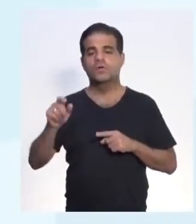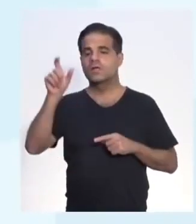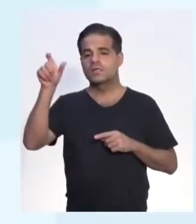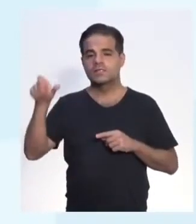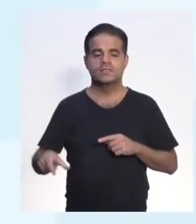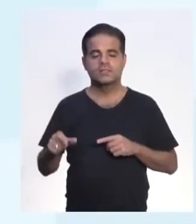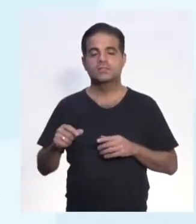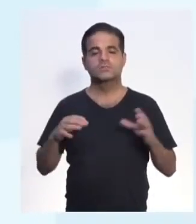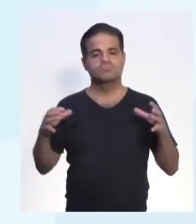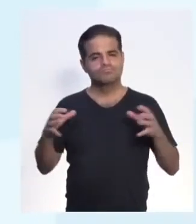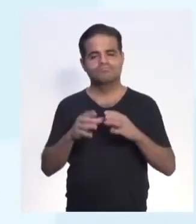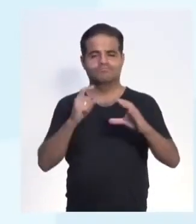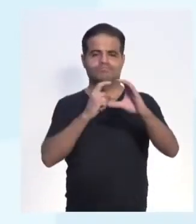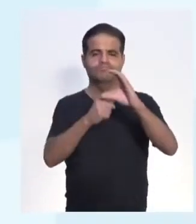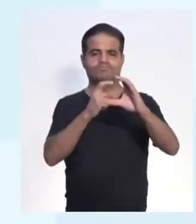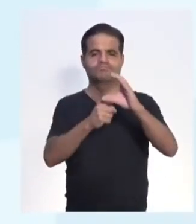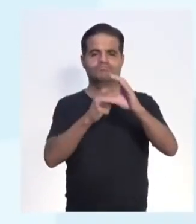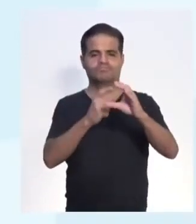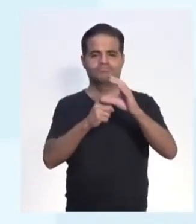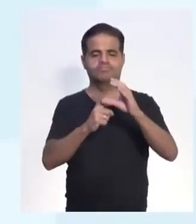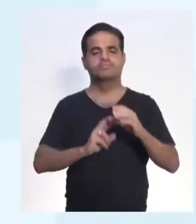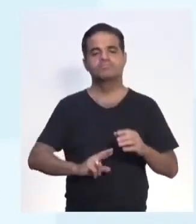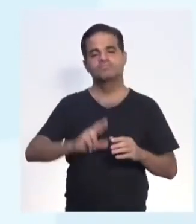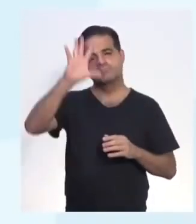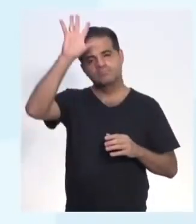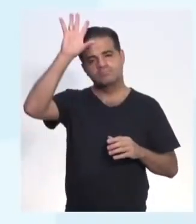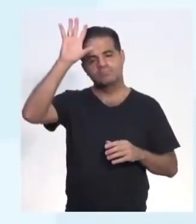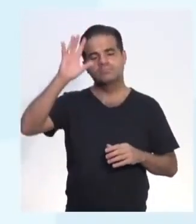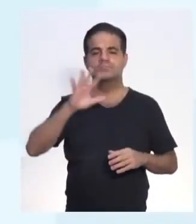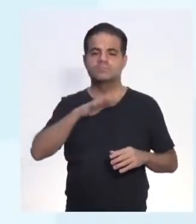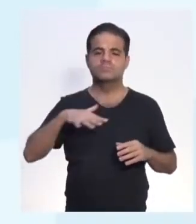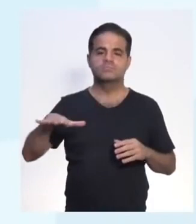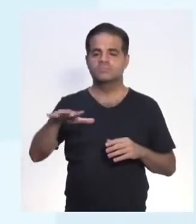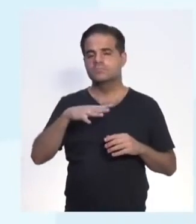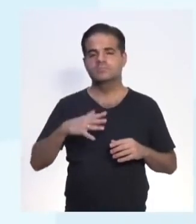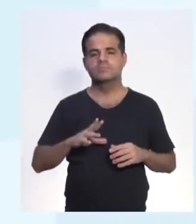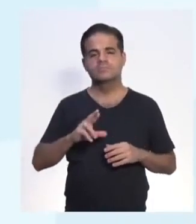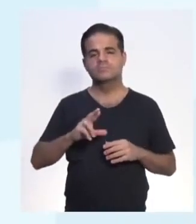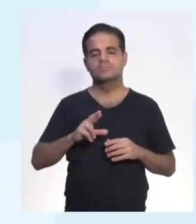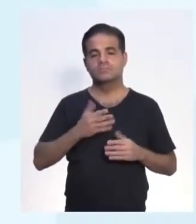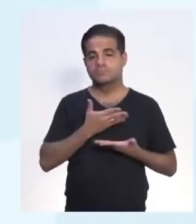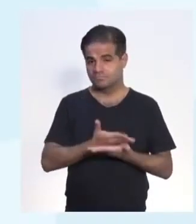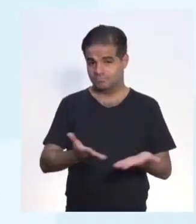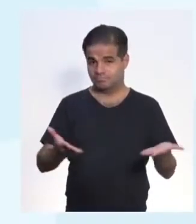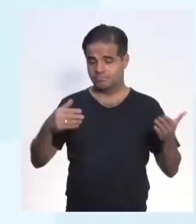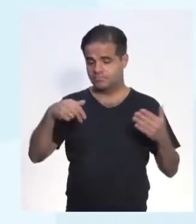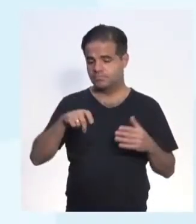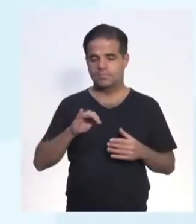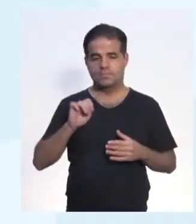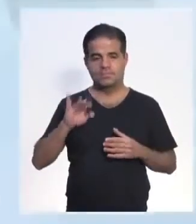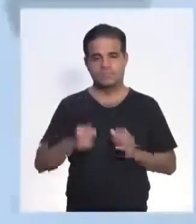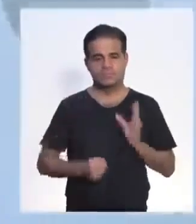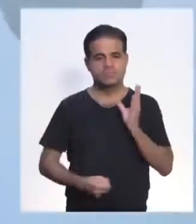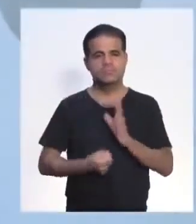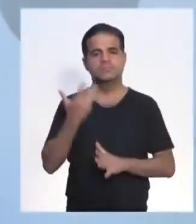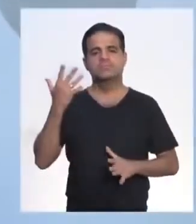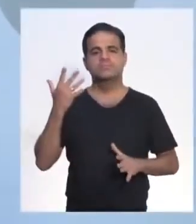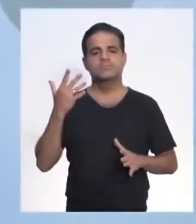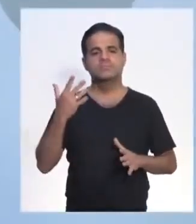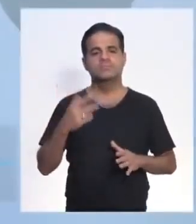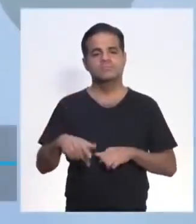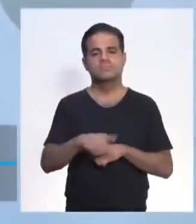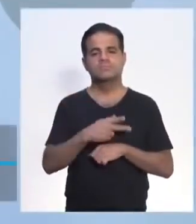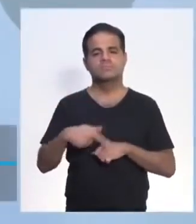desses comunistas, o Partido Comunista Chinês, sobre os nacionalistas, formando aí então